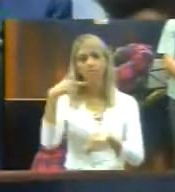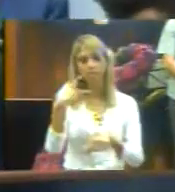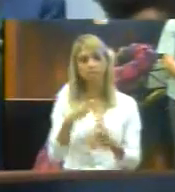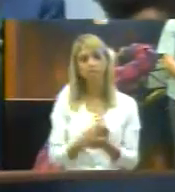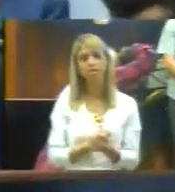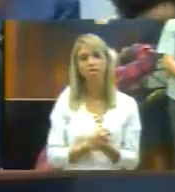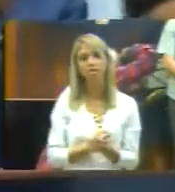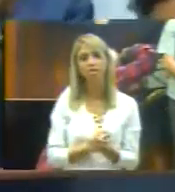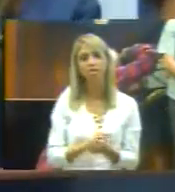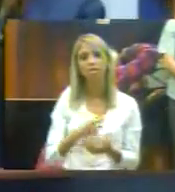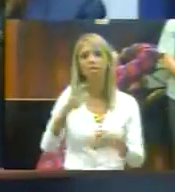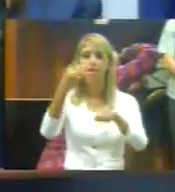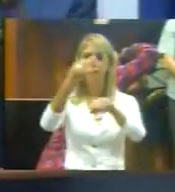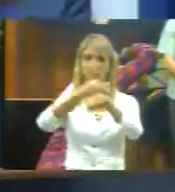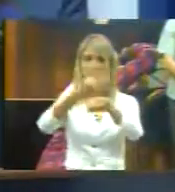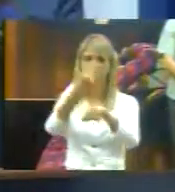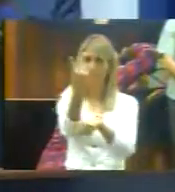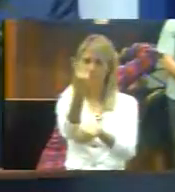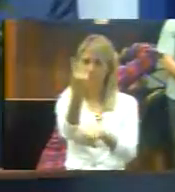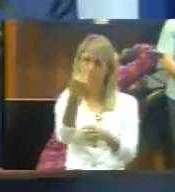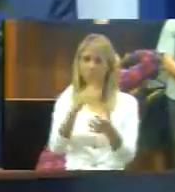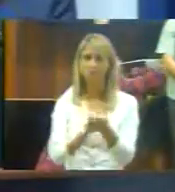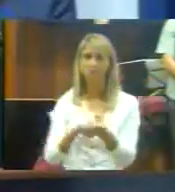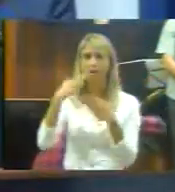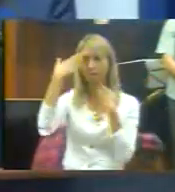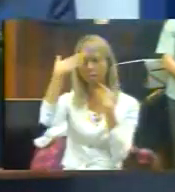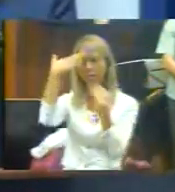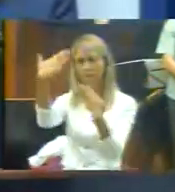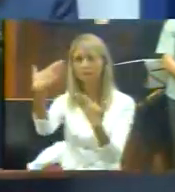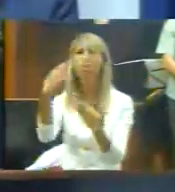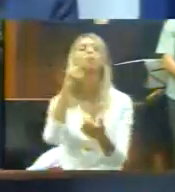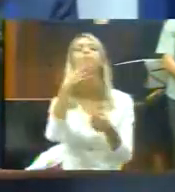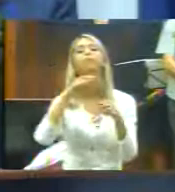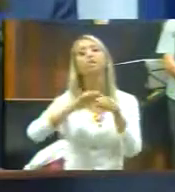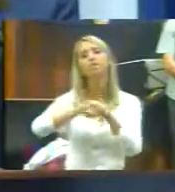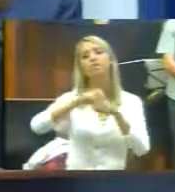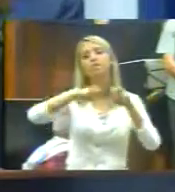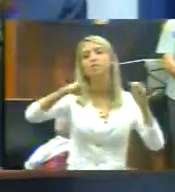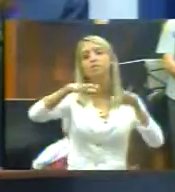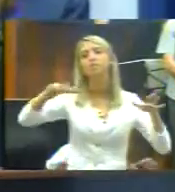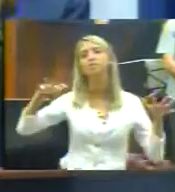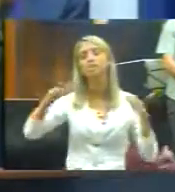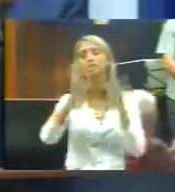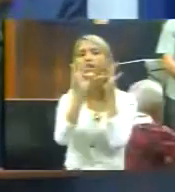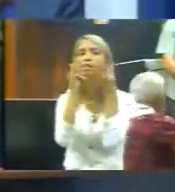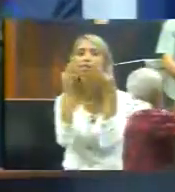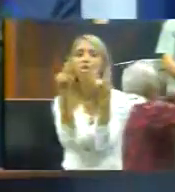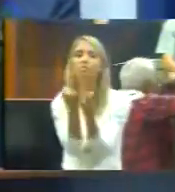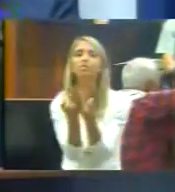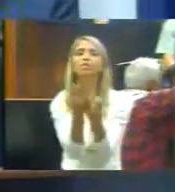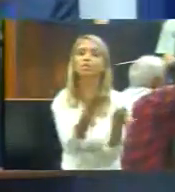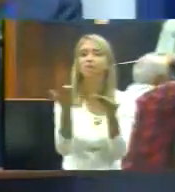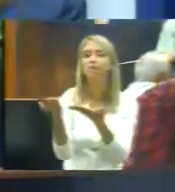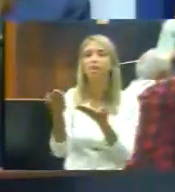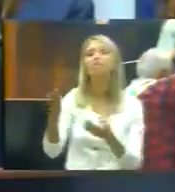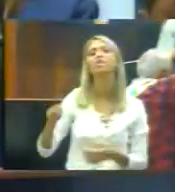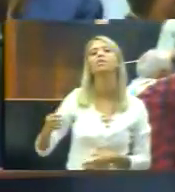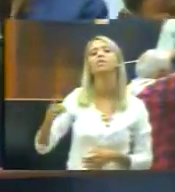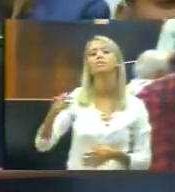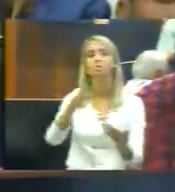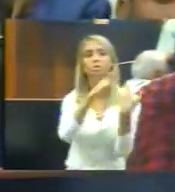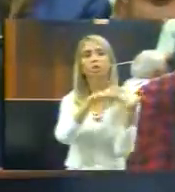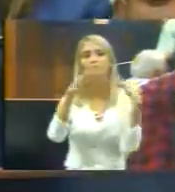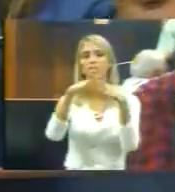não puderam estar aqui hoje. Muito obrigada e boa noite também à assistência, às famílias, às direções de escolas